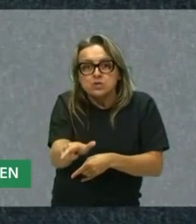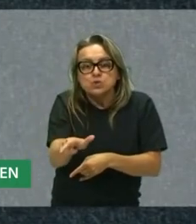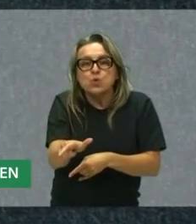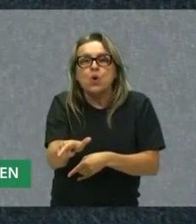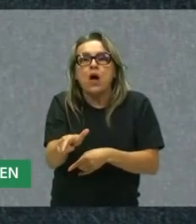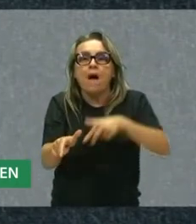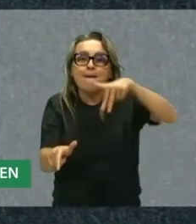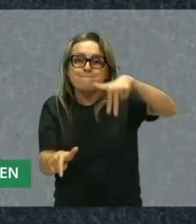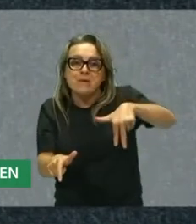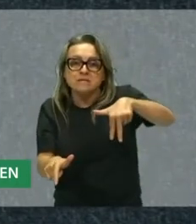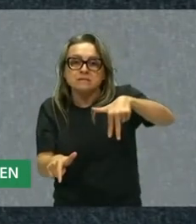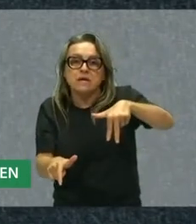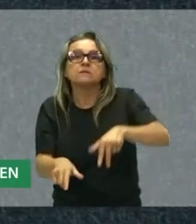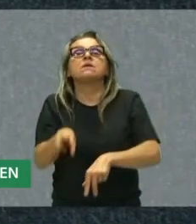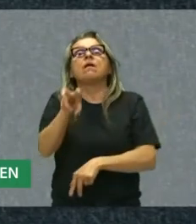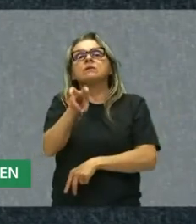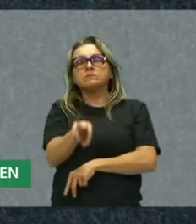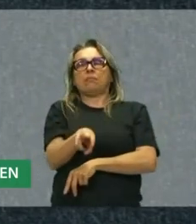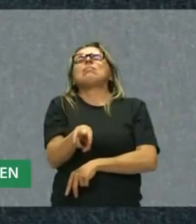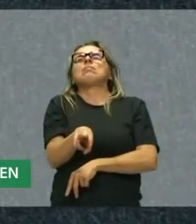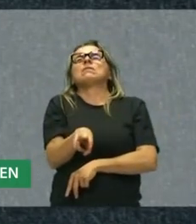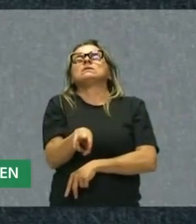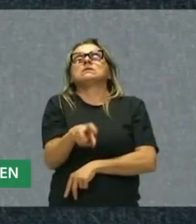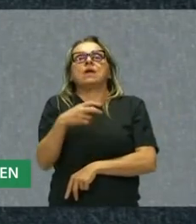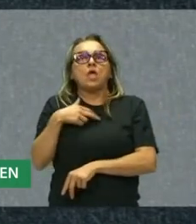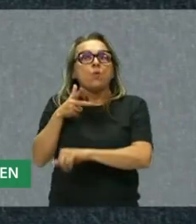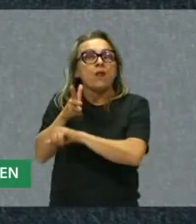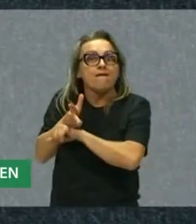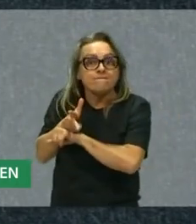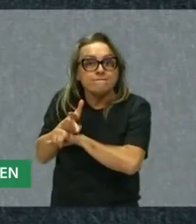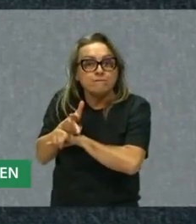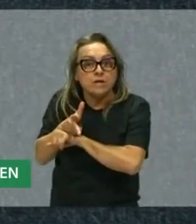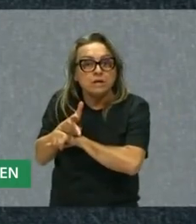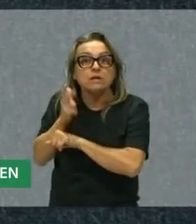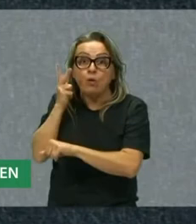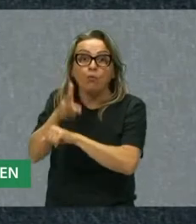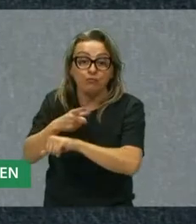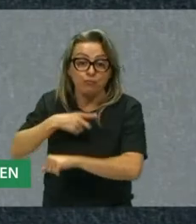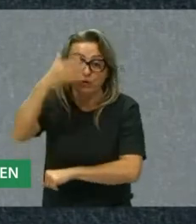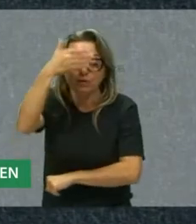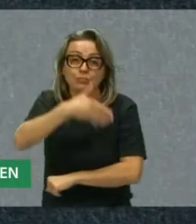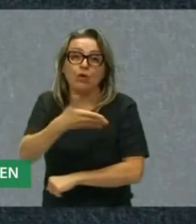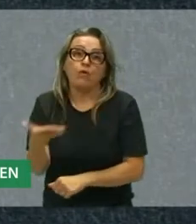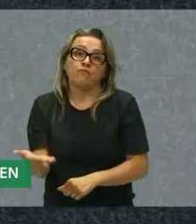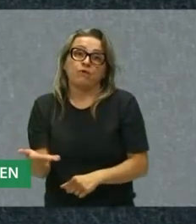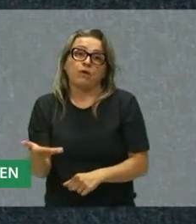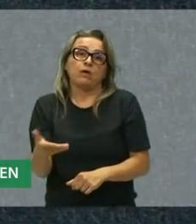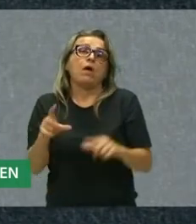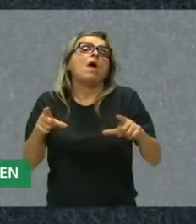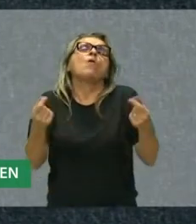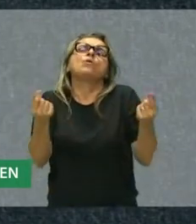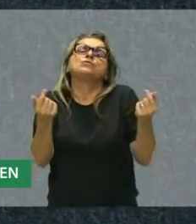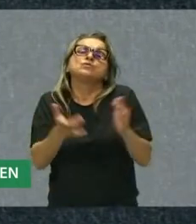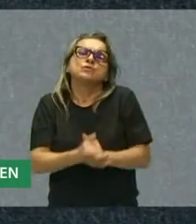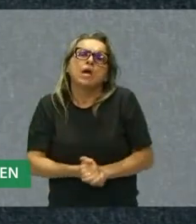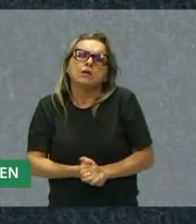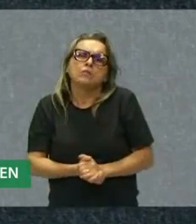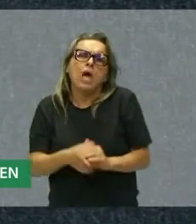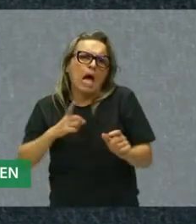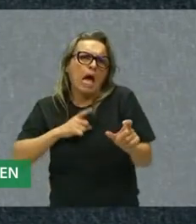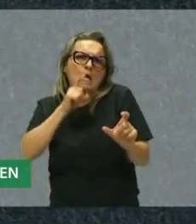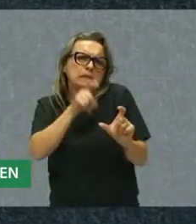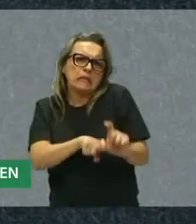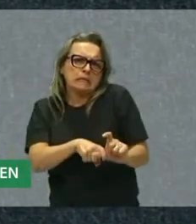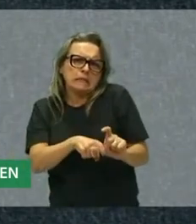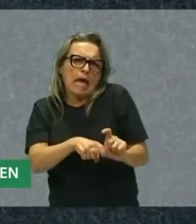tenho gravado. Cadê as macas? Cadê o recurso? Eu entendo, é um déficit de 2 milhões? Vamos sentar e vamos arrumar isso com